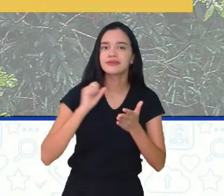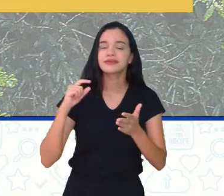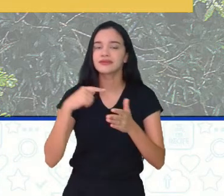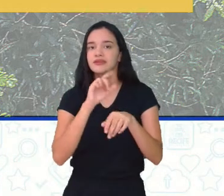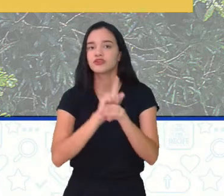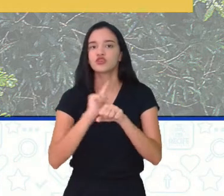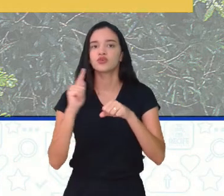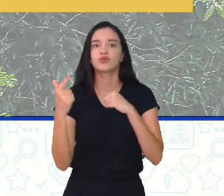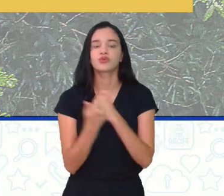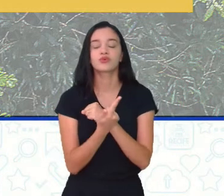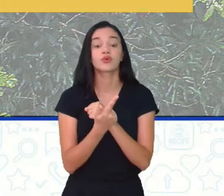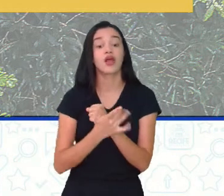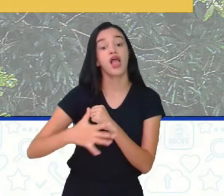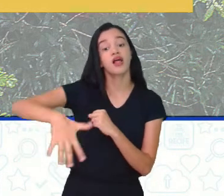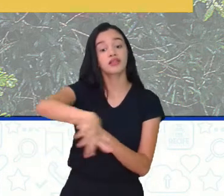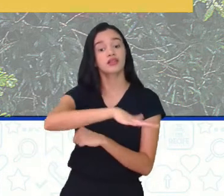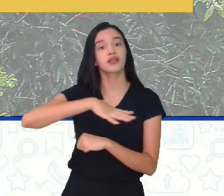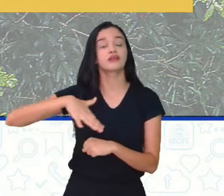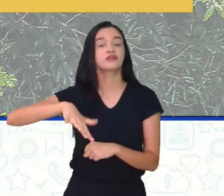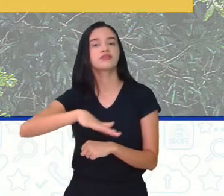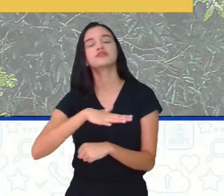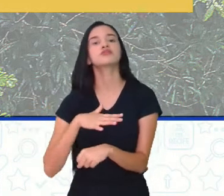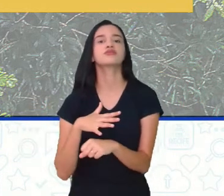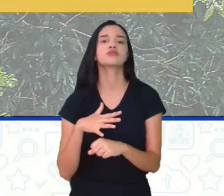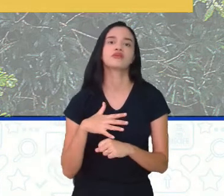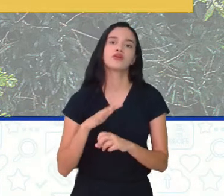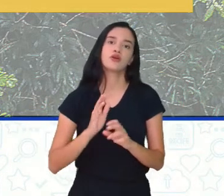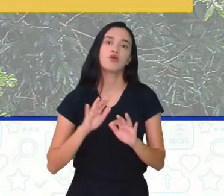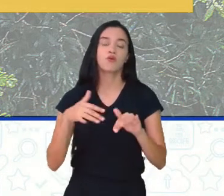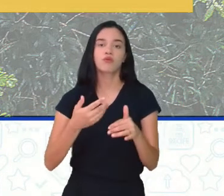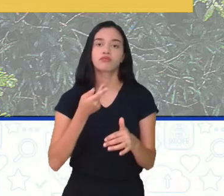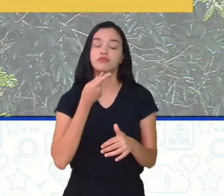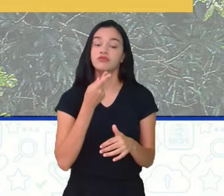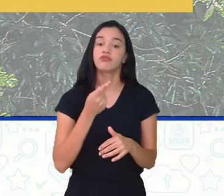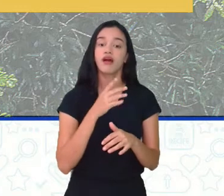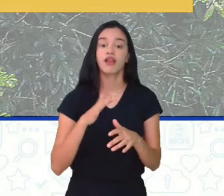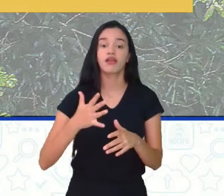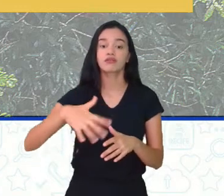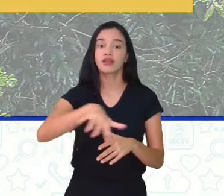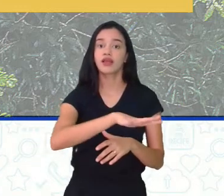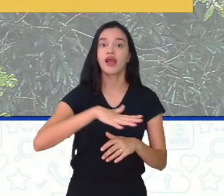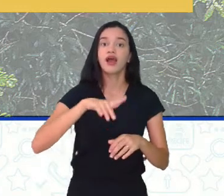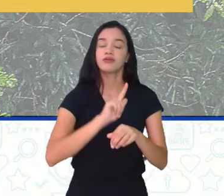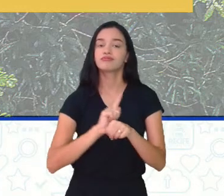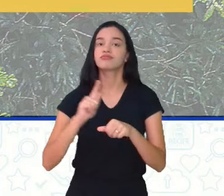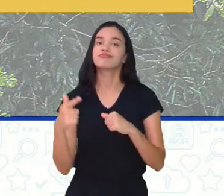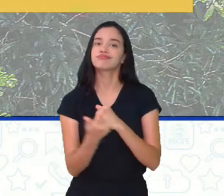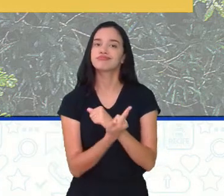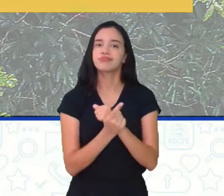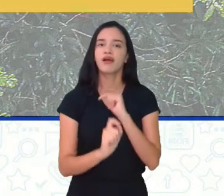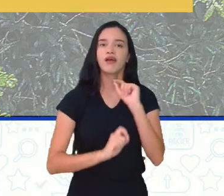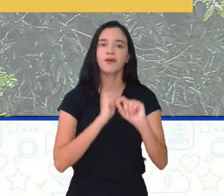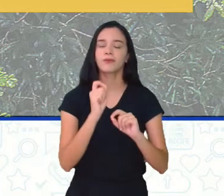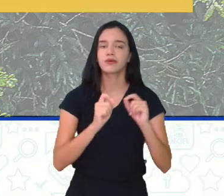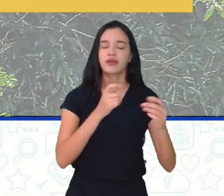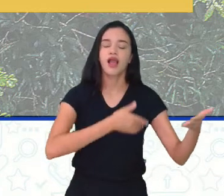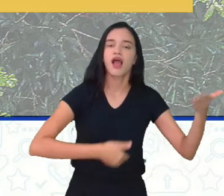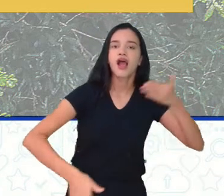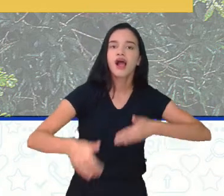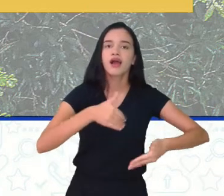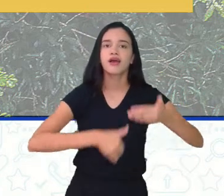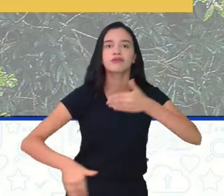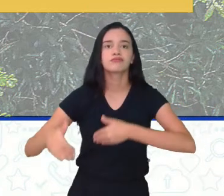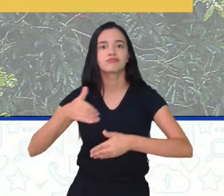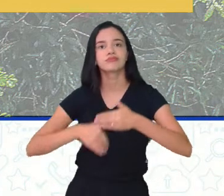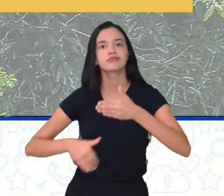geografia. Território. Quando a gente fala em território na geografia, vai estar aí relacionado